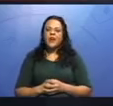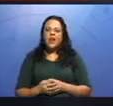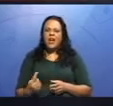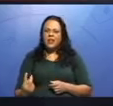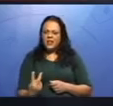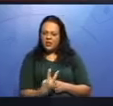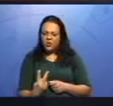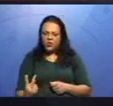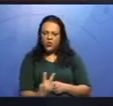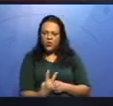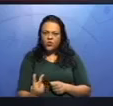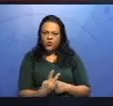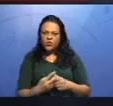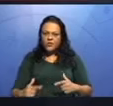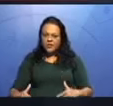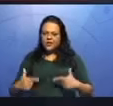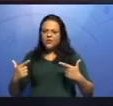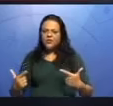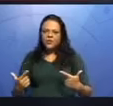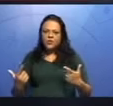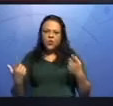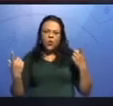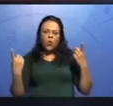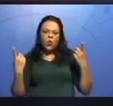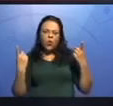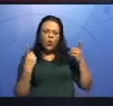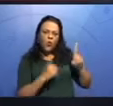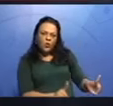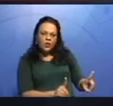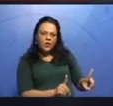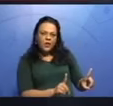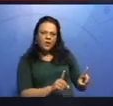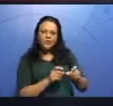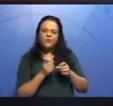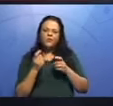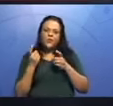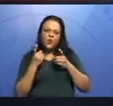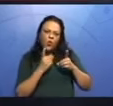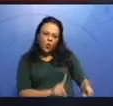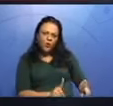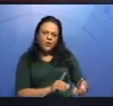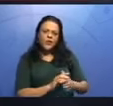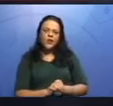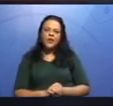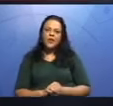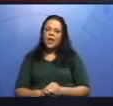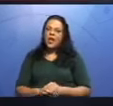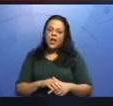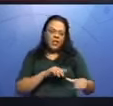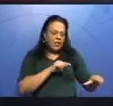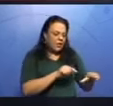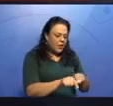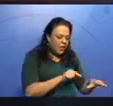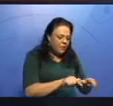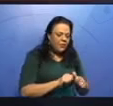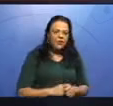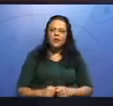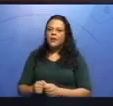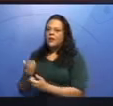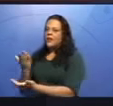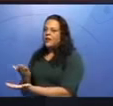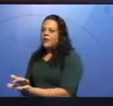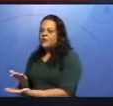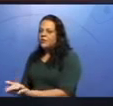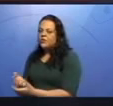entre dois fatos ou duas ideias. No exemplo, duas ações se opõem: trabalhar e estudar. Mas essa conjunção